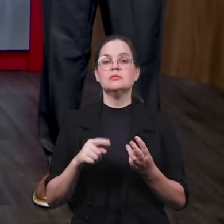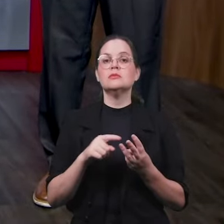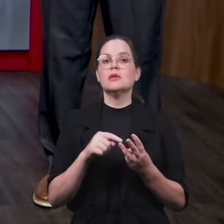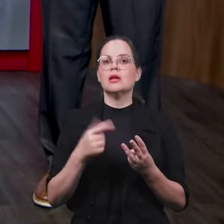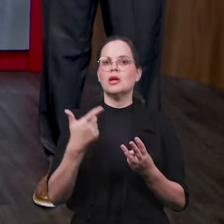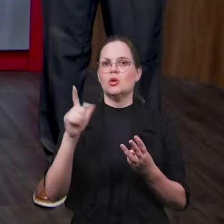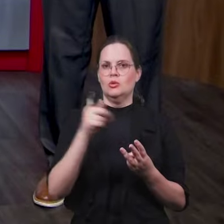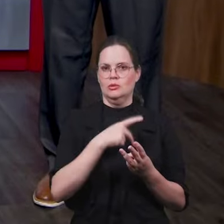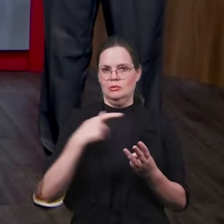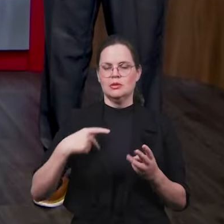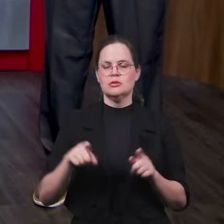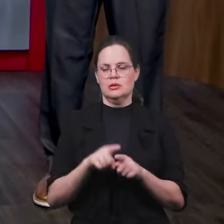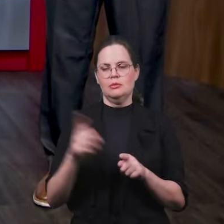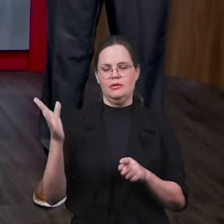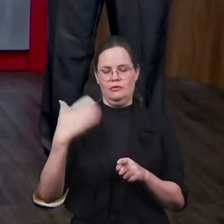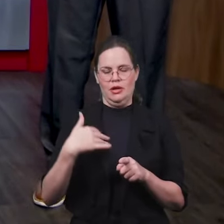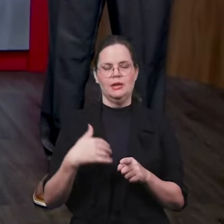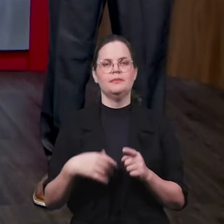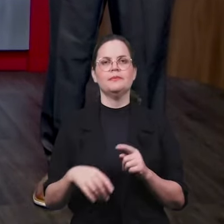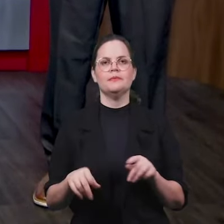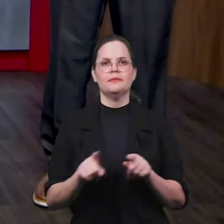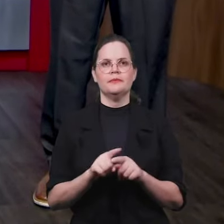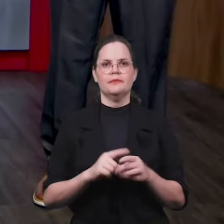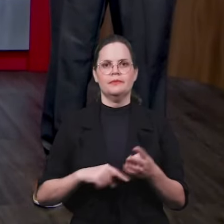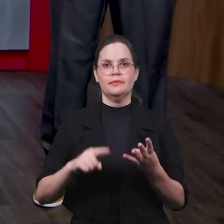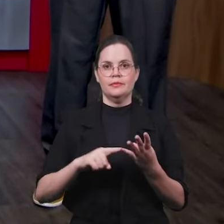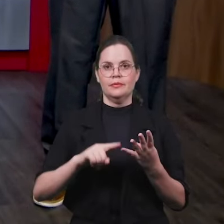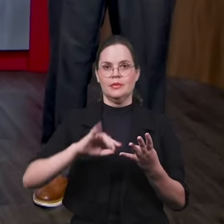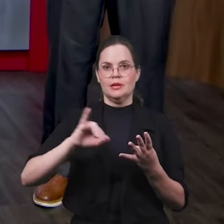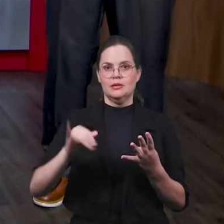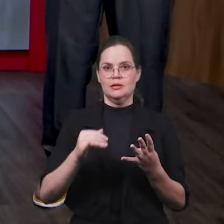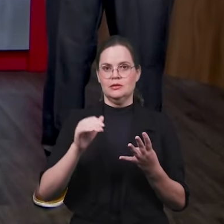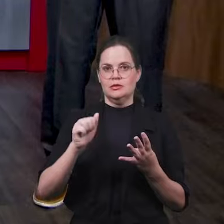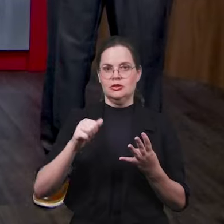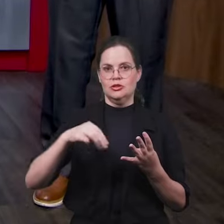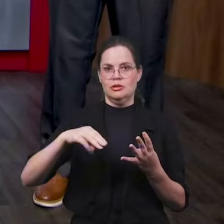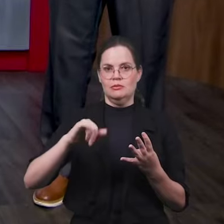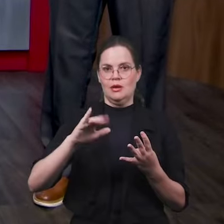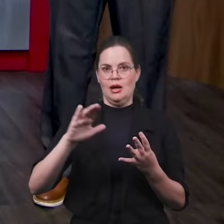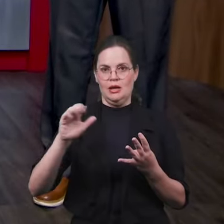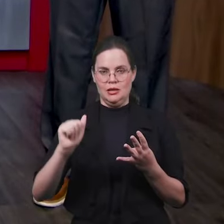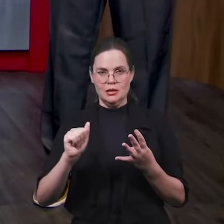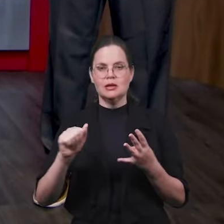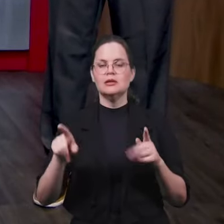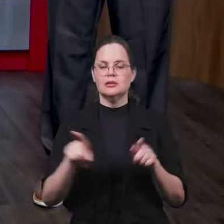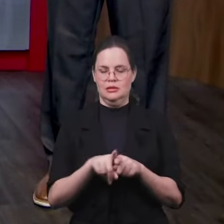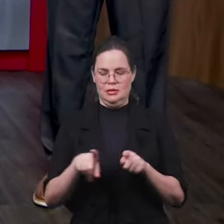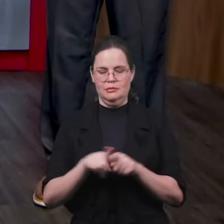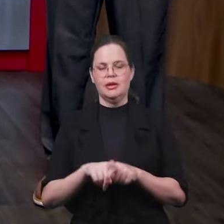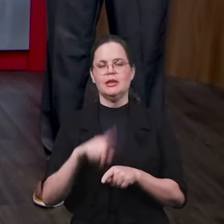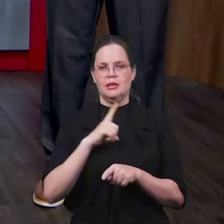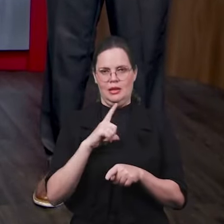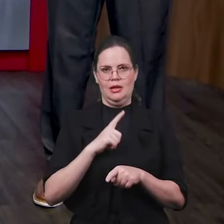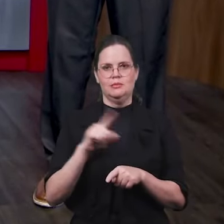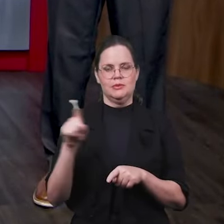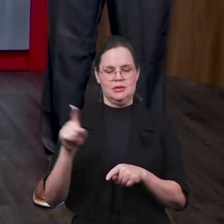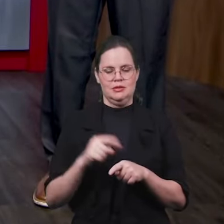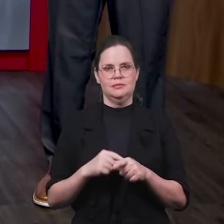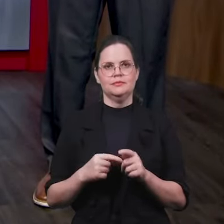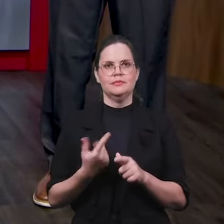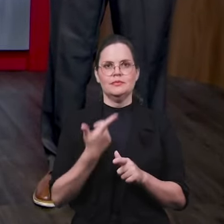e pastor Salvador também aí. Temos Jamaica, que estamos com um pequeno contato em